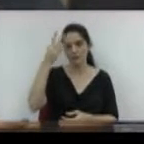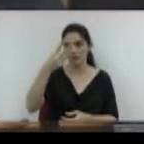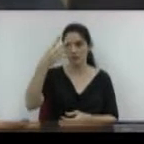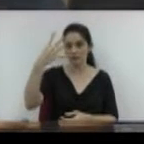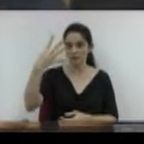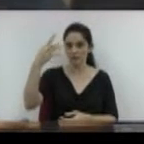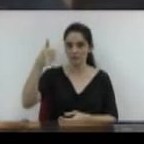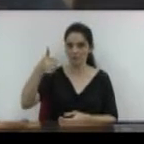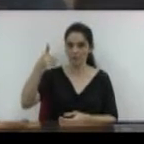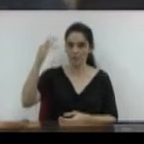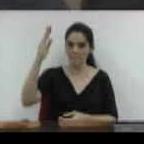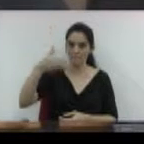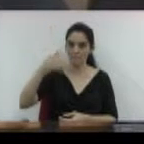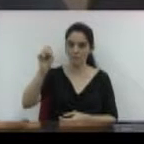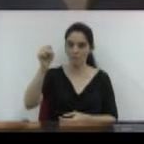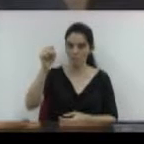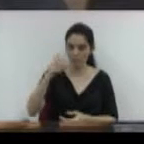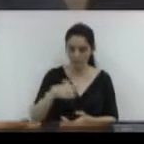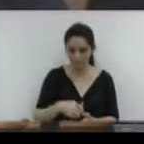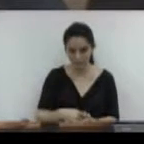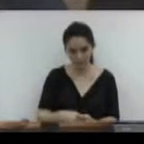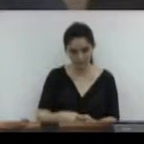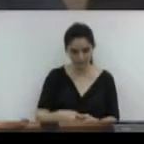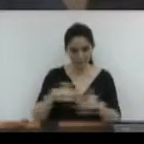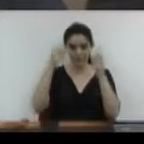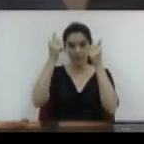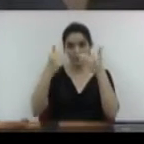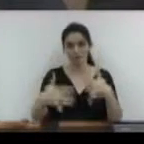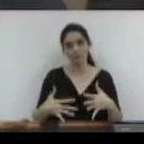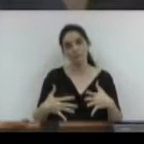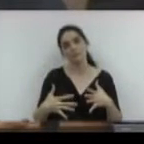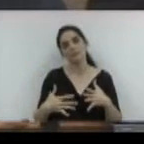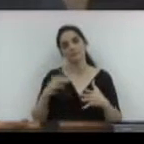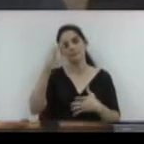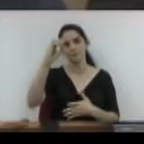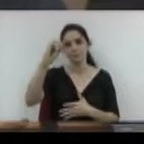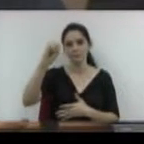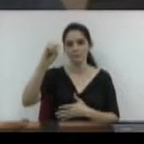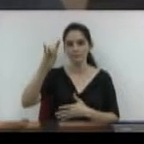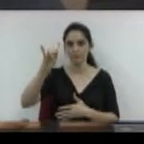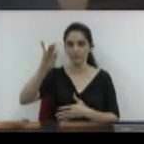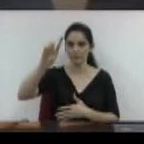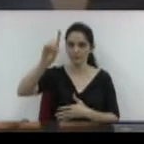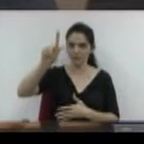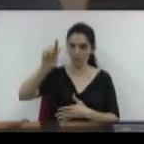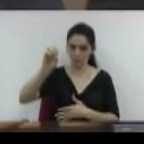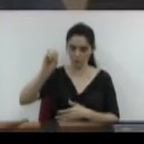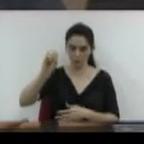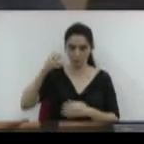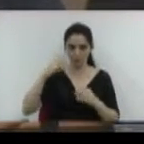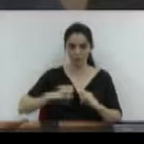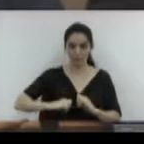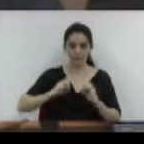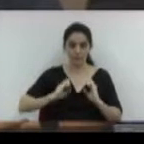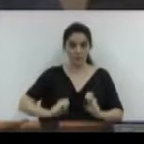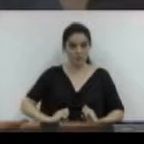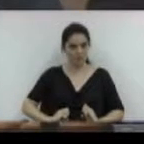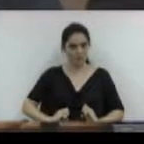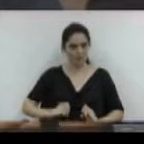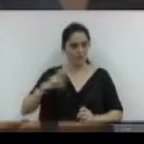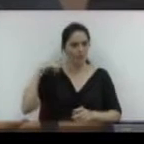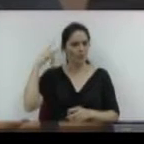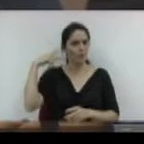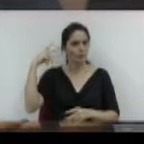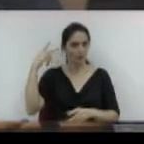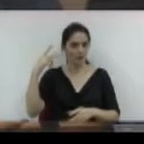341/08. E, por sua vez, determina o Código de Ética do município de Limeira. Artigo 8. O vereador, no exercício do